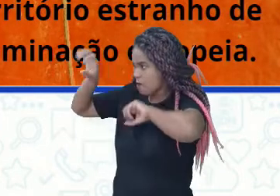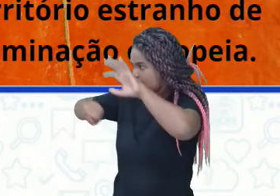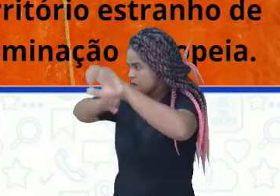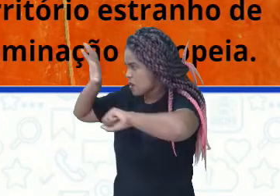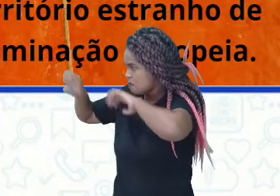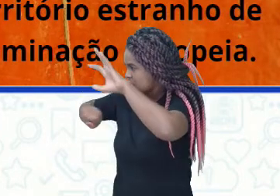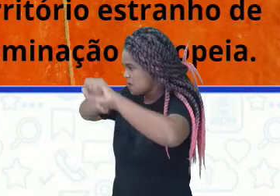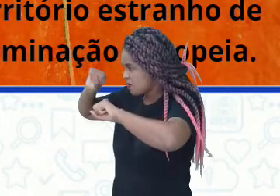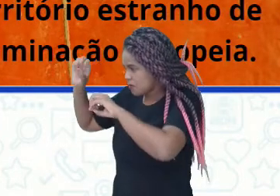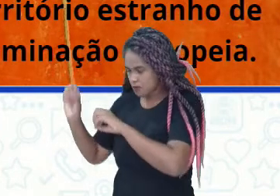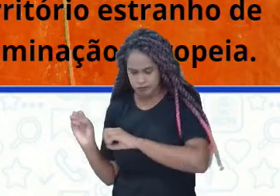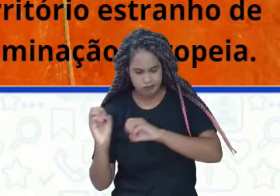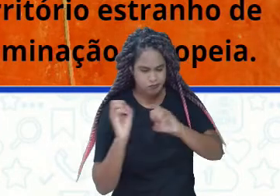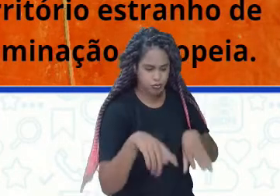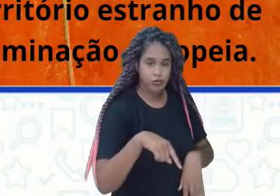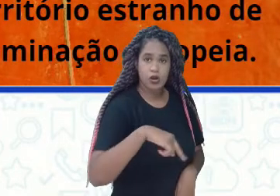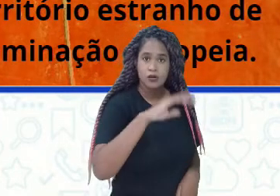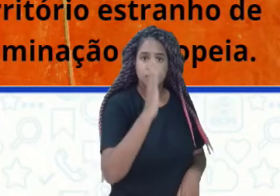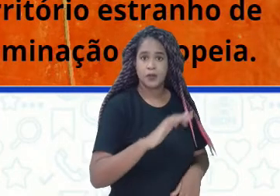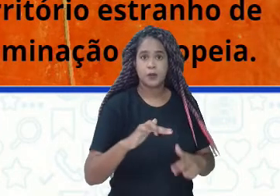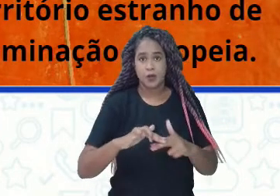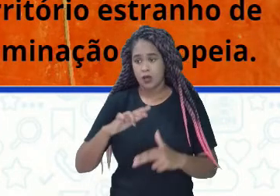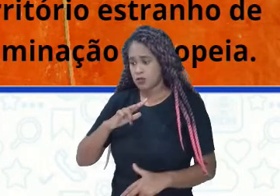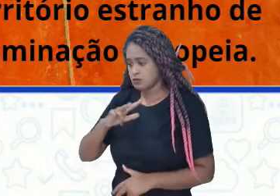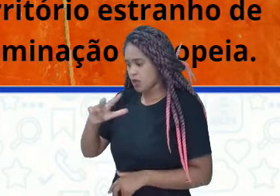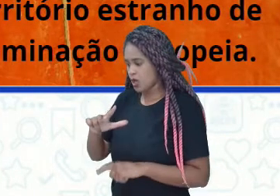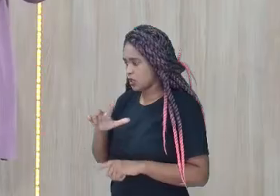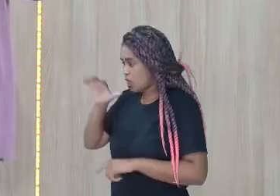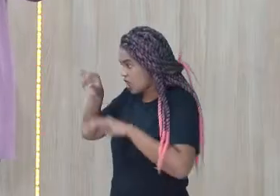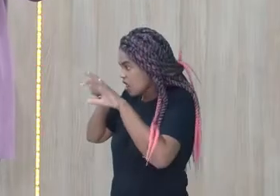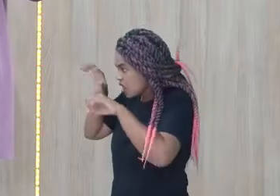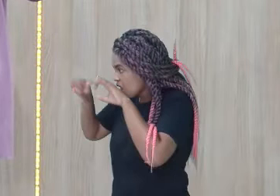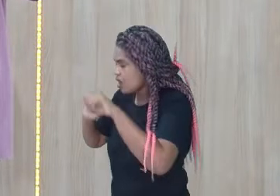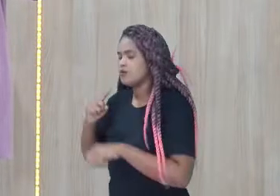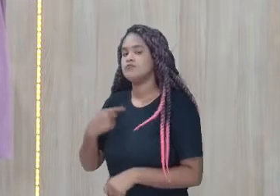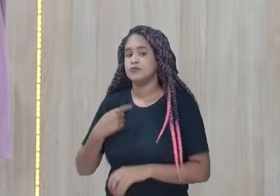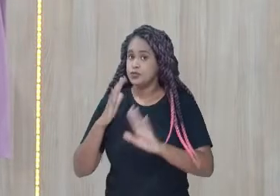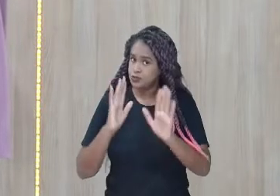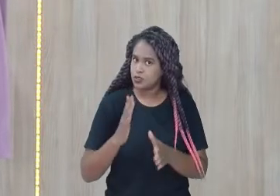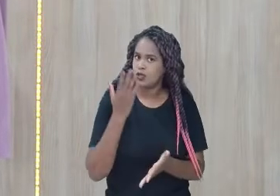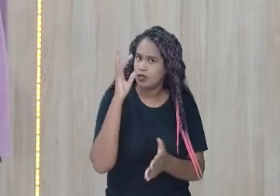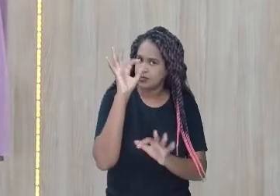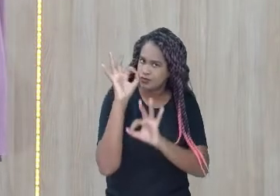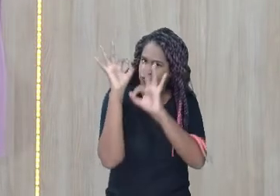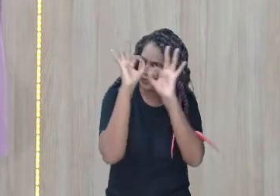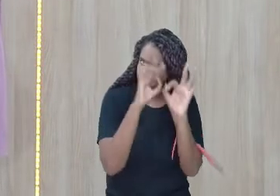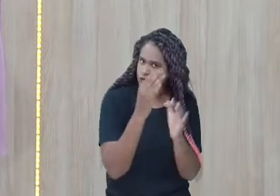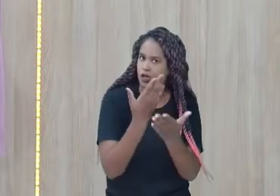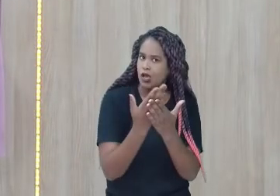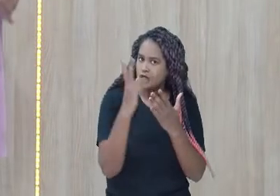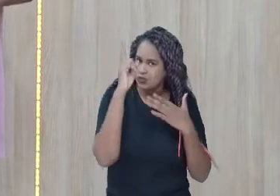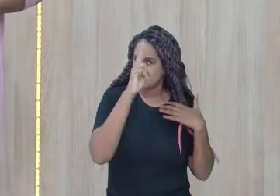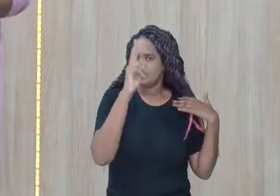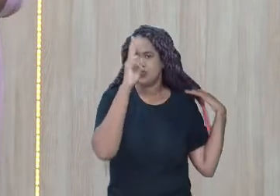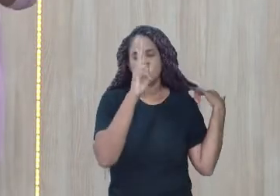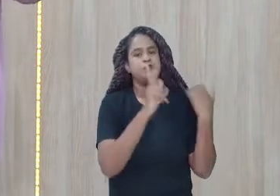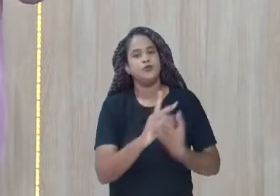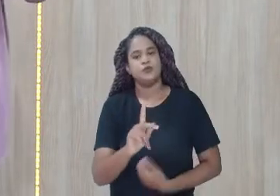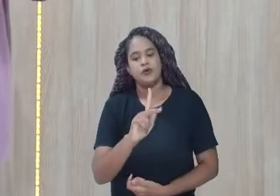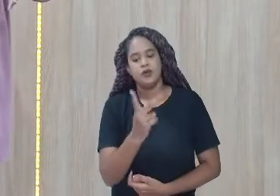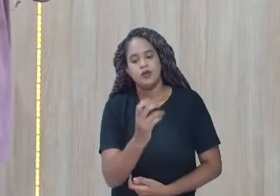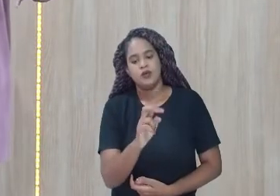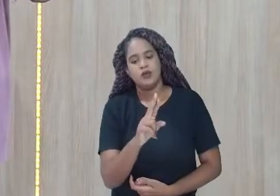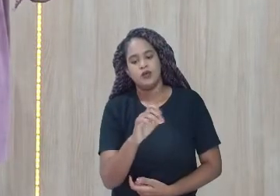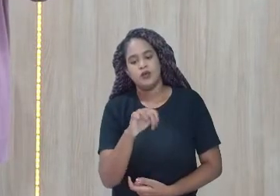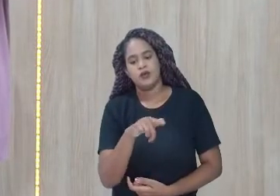estranho da dominação europeia, né? Como a gente bem sabe, a gente assistiu às aulas de história do professor Henrique e do professor Luciano, né? O